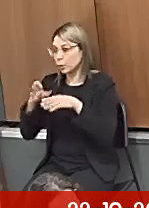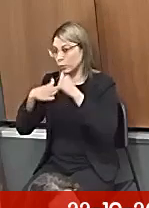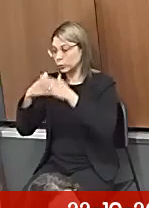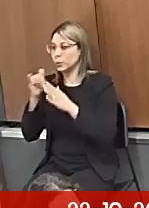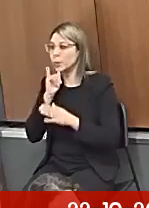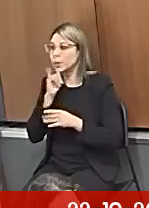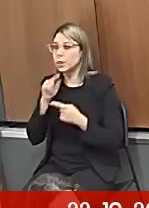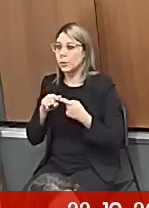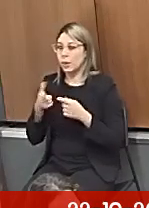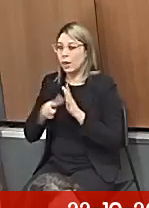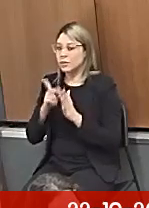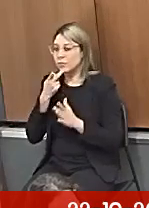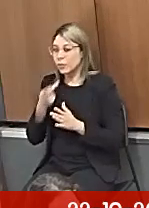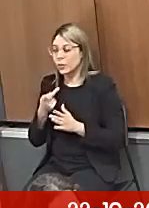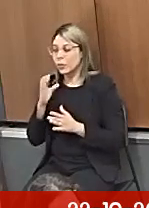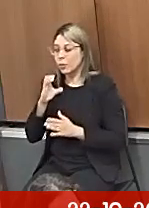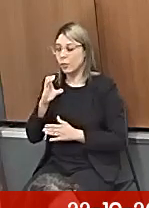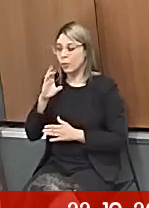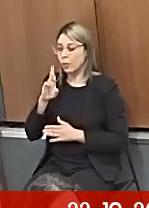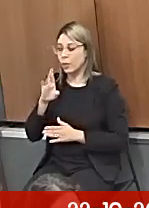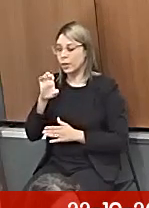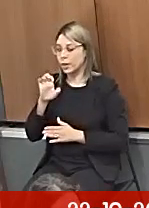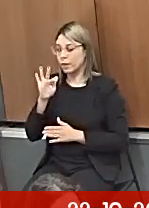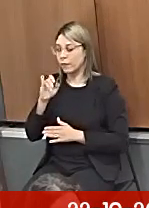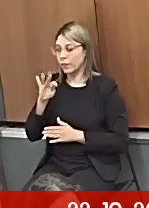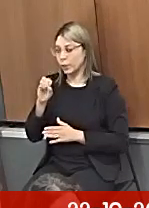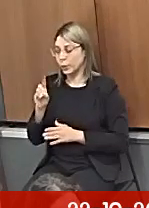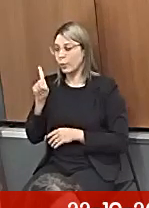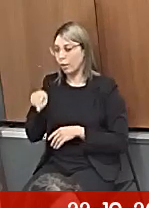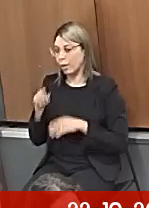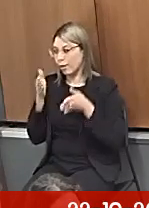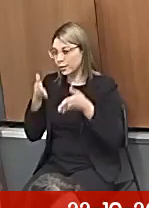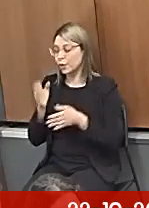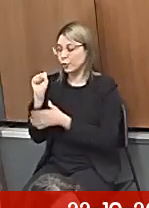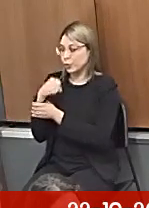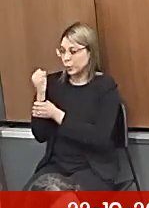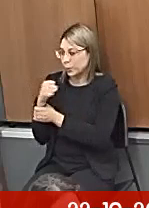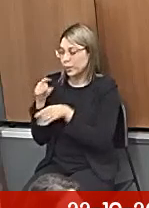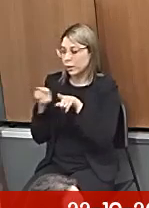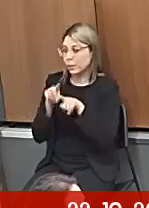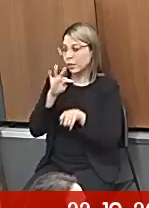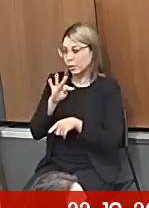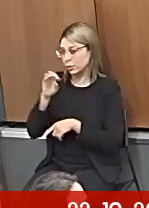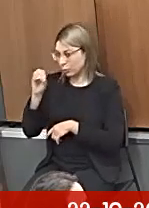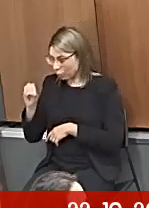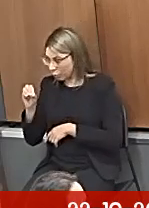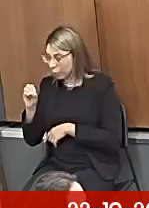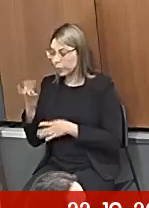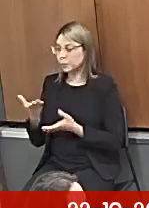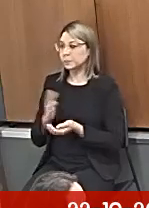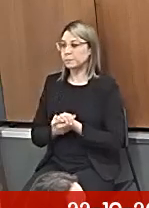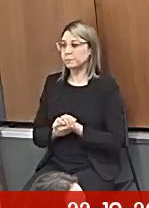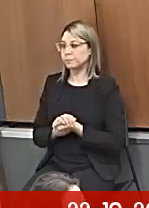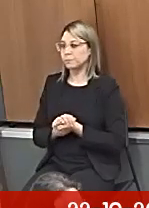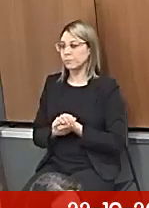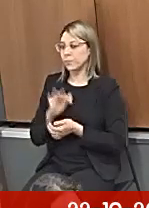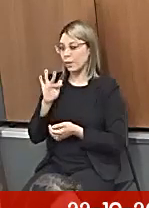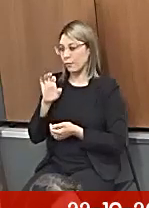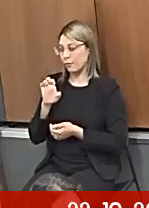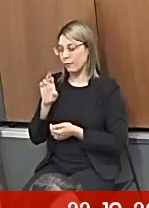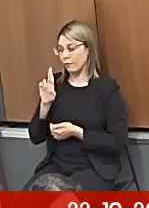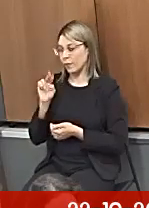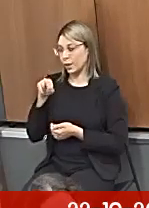por exemplo, foi citado aqui o Crefito, que é em relação à fisioterapia e terapia ocupacional, o Fernando,